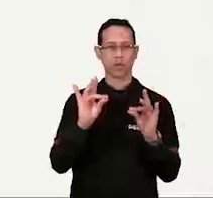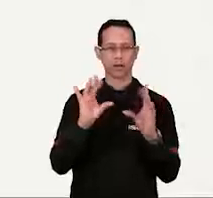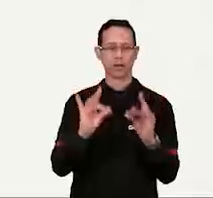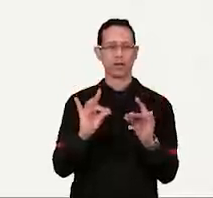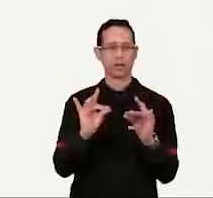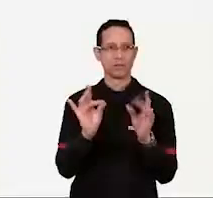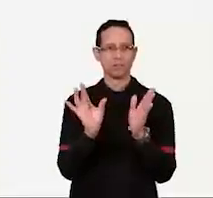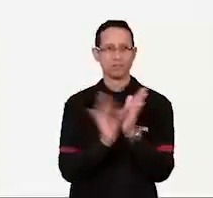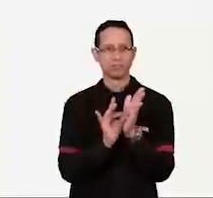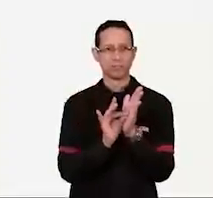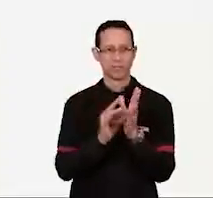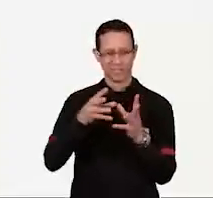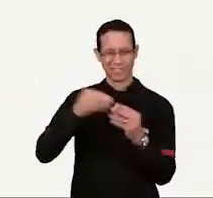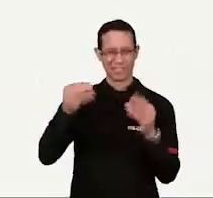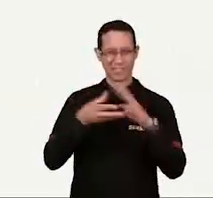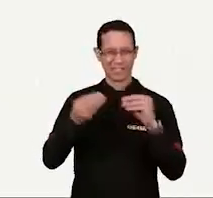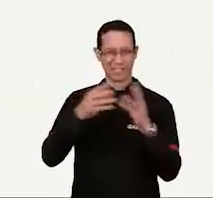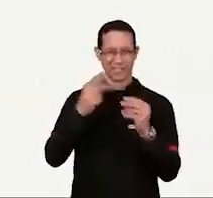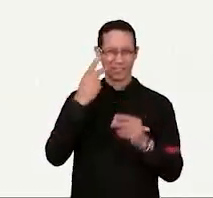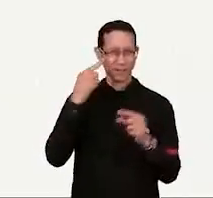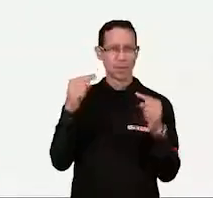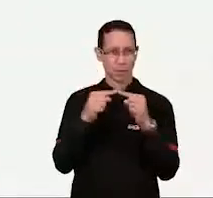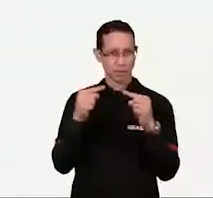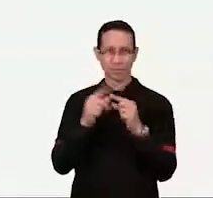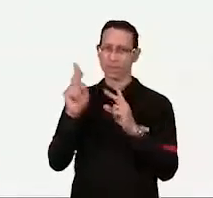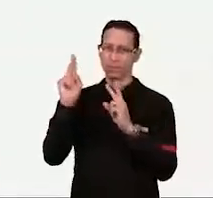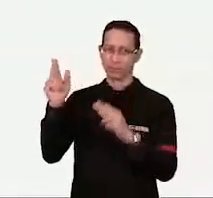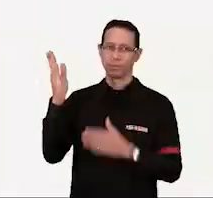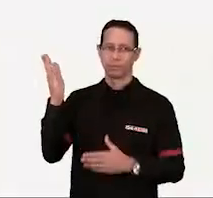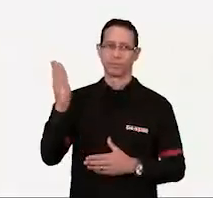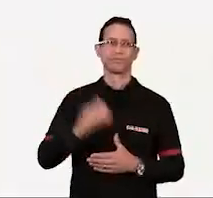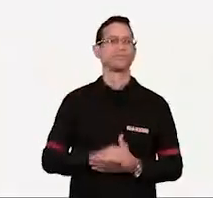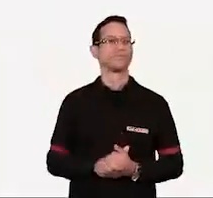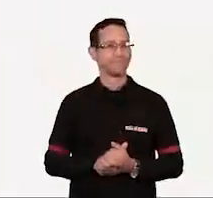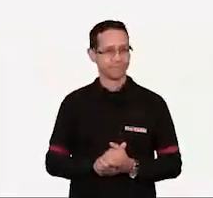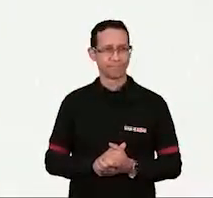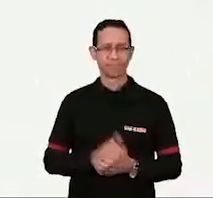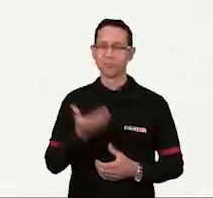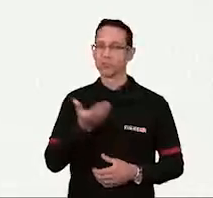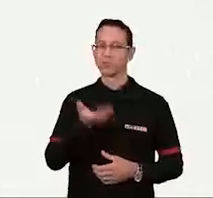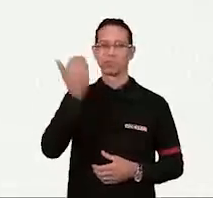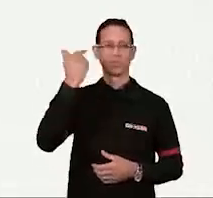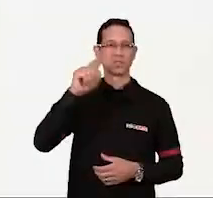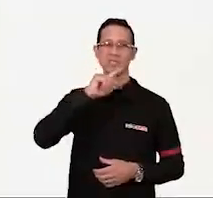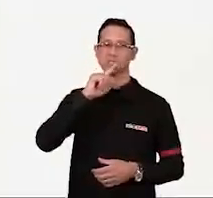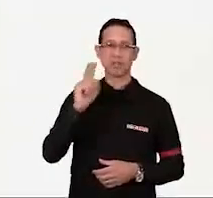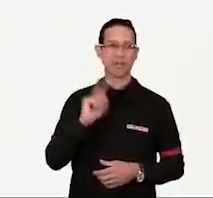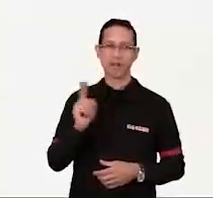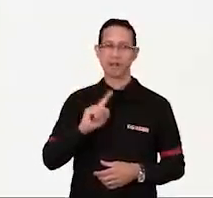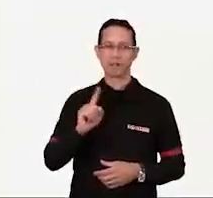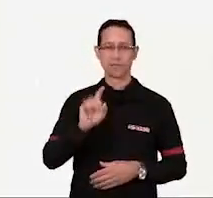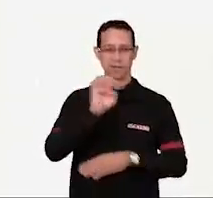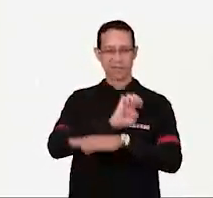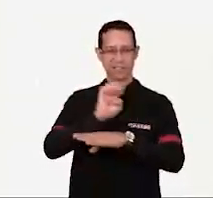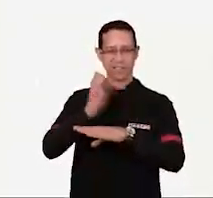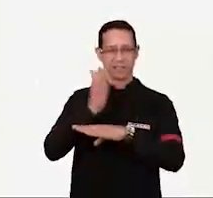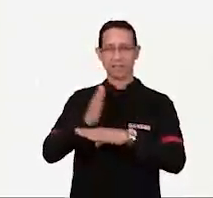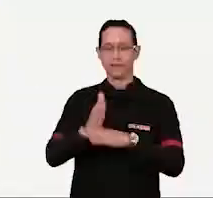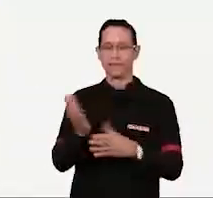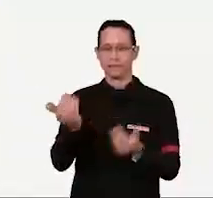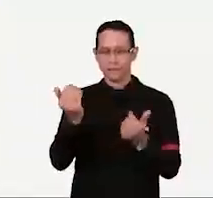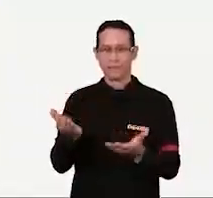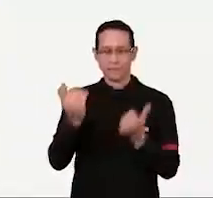acho que slime é uma ótima definição. Ele não sai, ó, vai dando uma aflição, né? Se você tem estagiário junto, eles ficam torcendo,